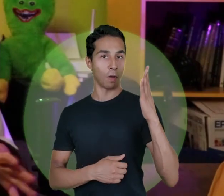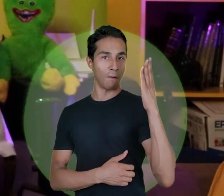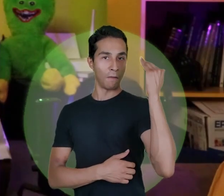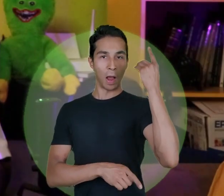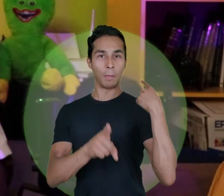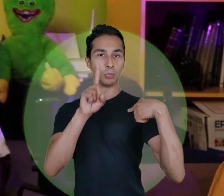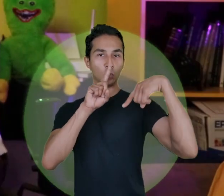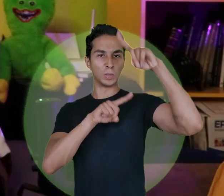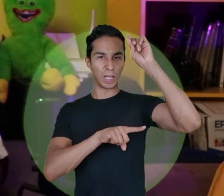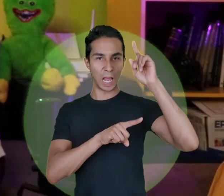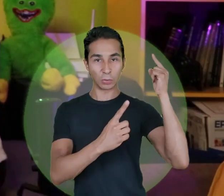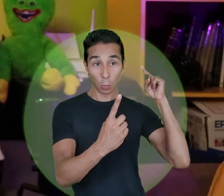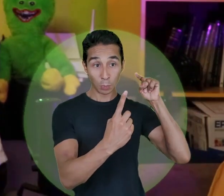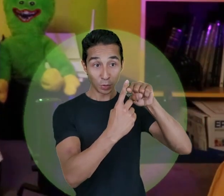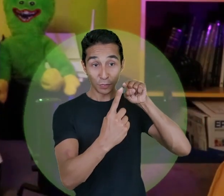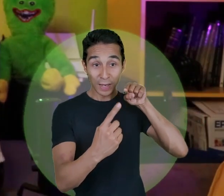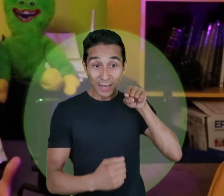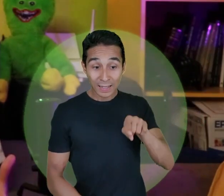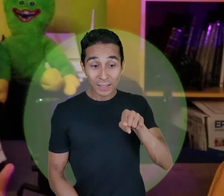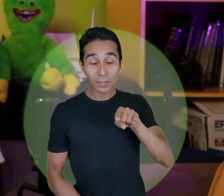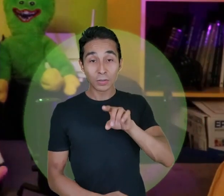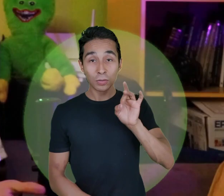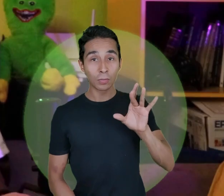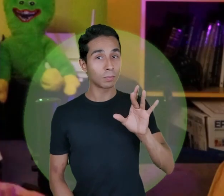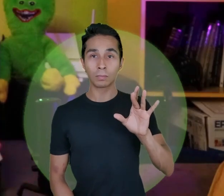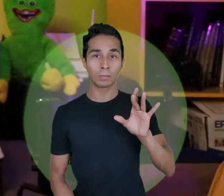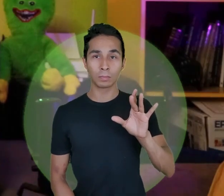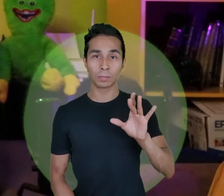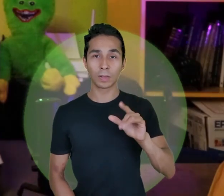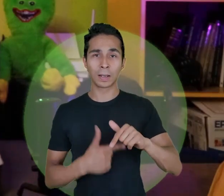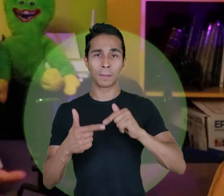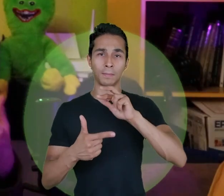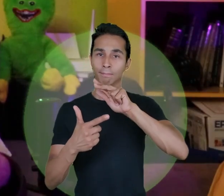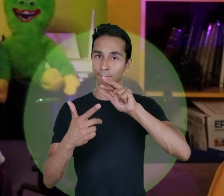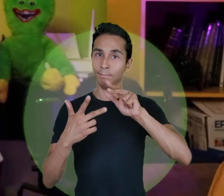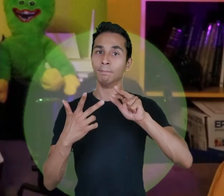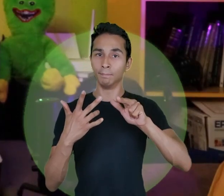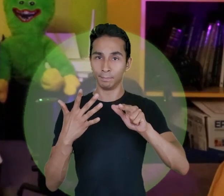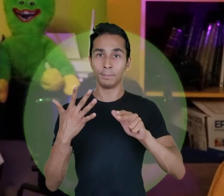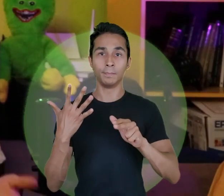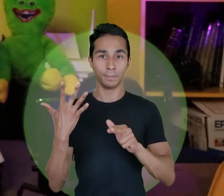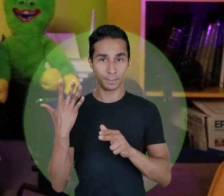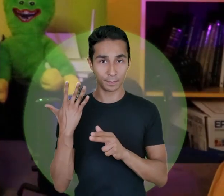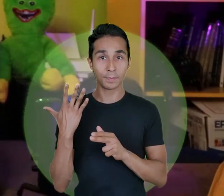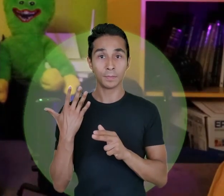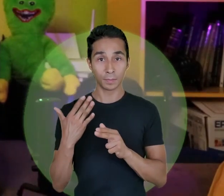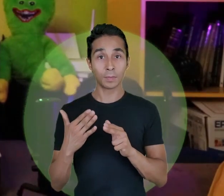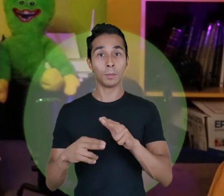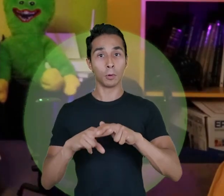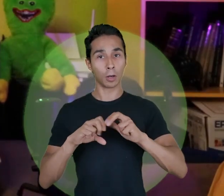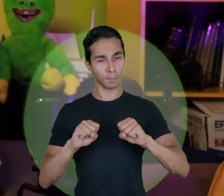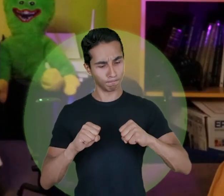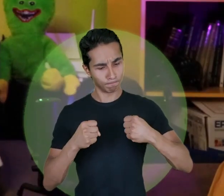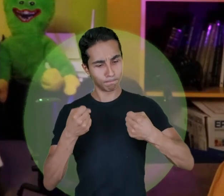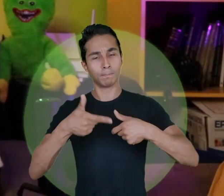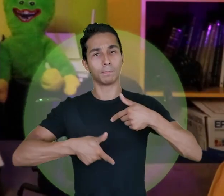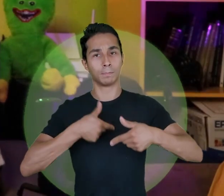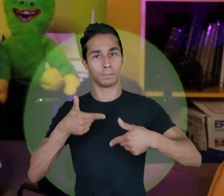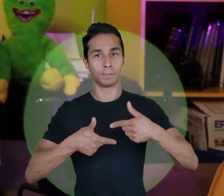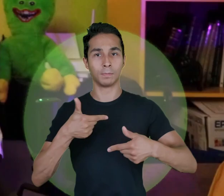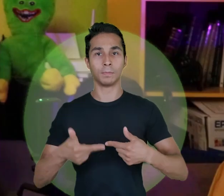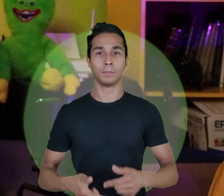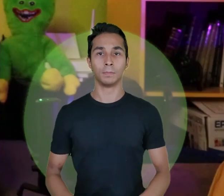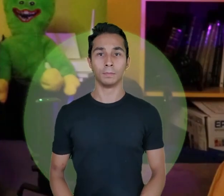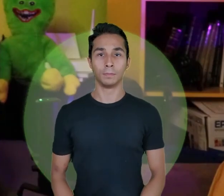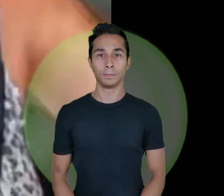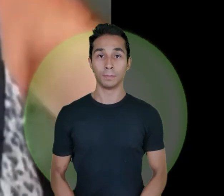dali, do sucesso, das coisas que a gente colhe naturalmente. Eu acho que essas coisas ela vêm, afinal, como resultado aí, como fruto do seu trabalho.